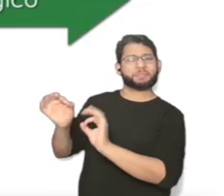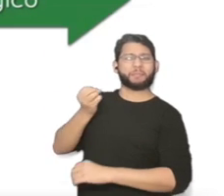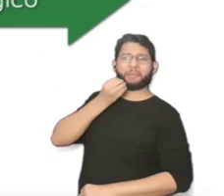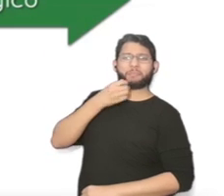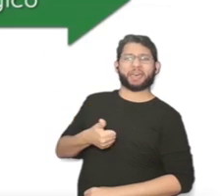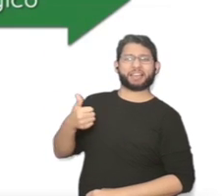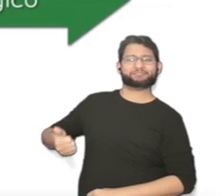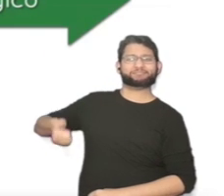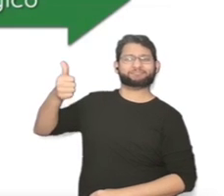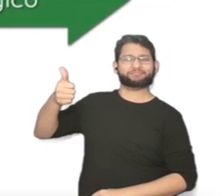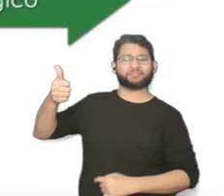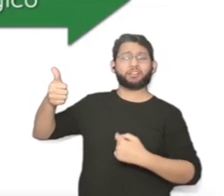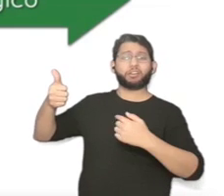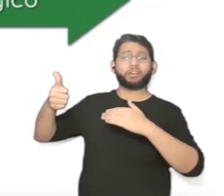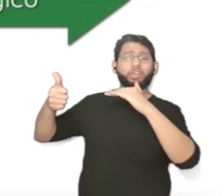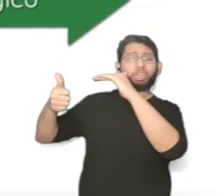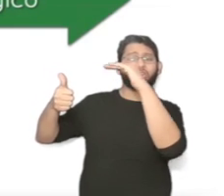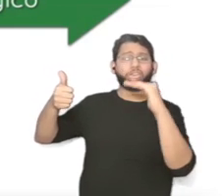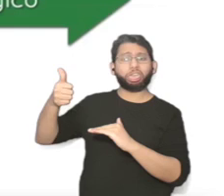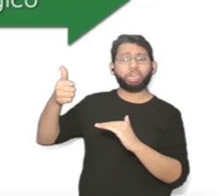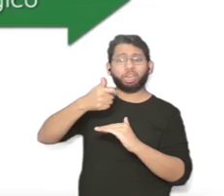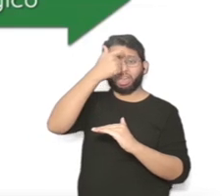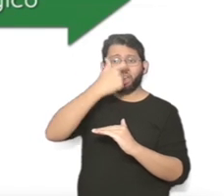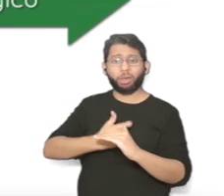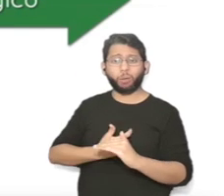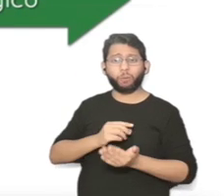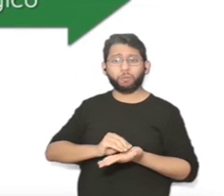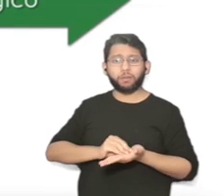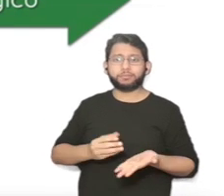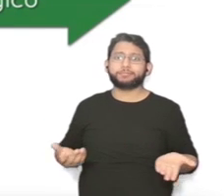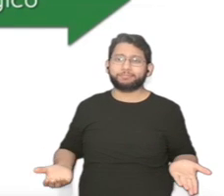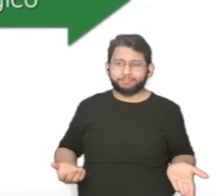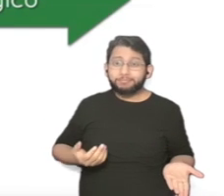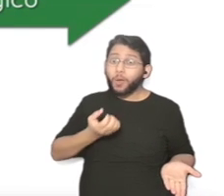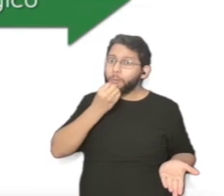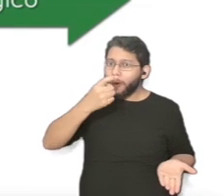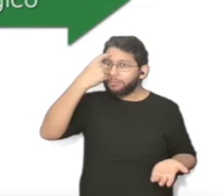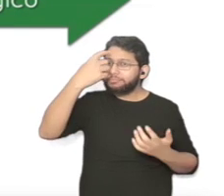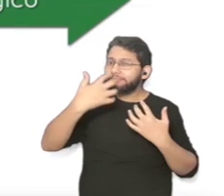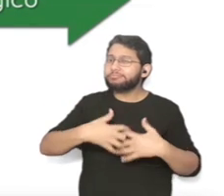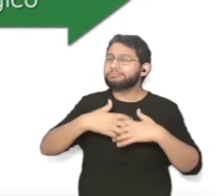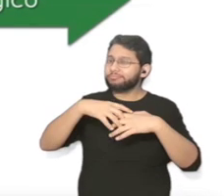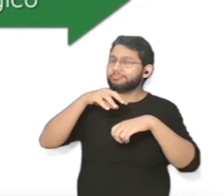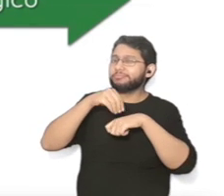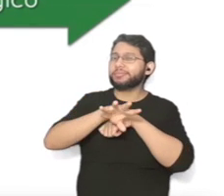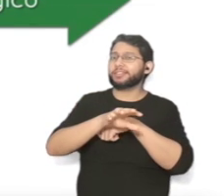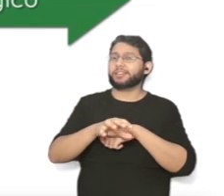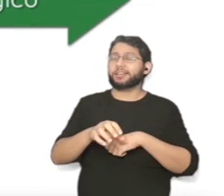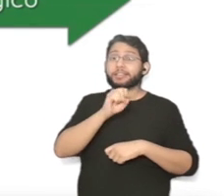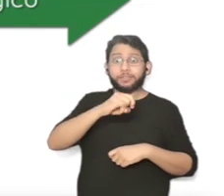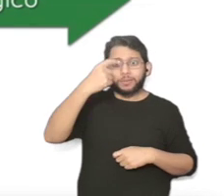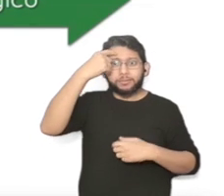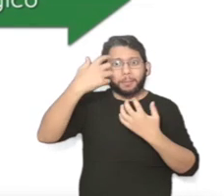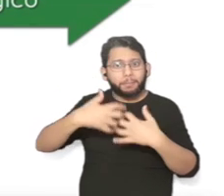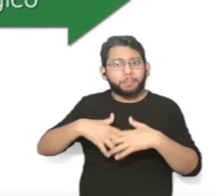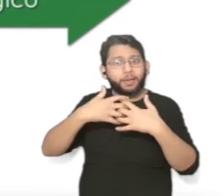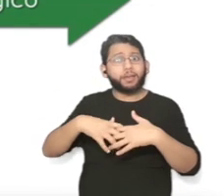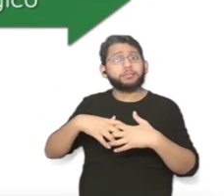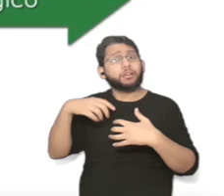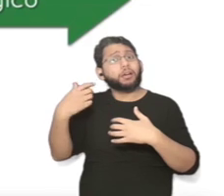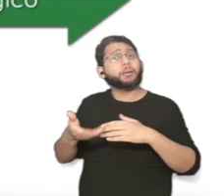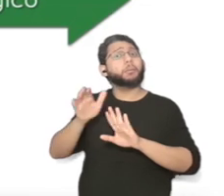estar nesse mundo sempre sendo tratado como alguém que é incompleto, né? Vamos pensar sobre isso, e pensar sobre